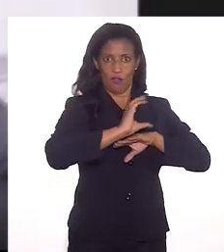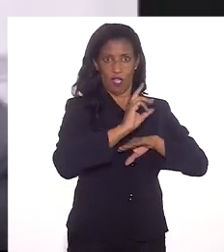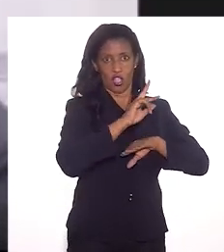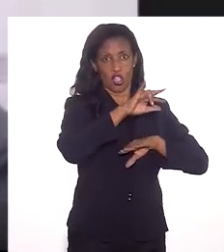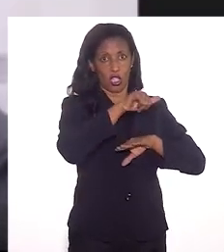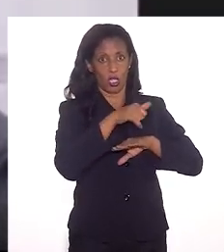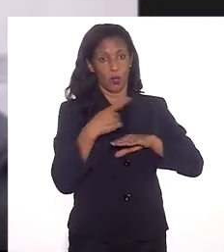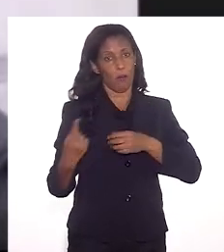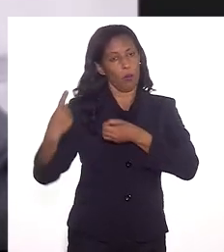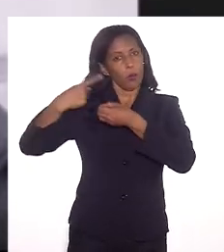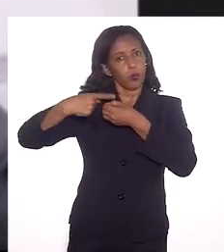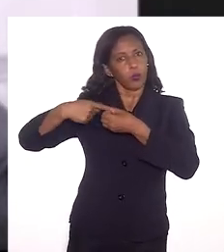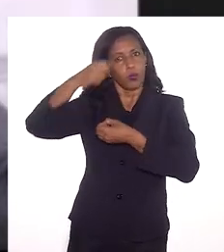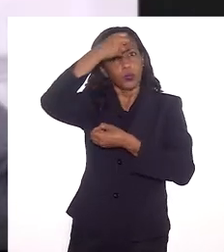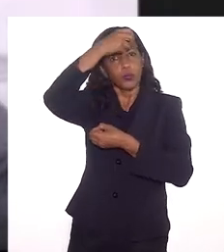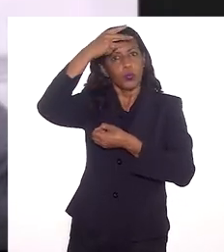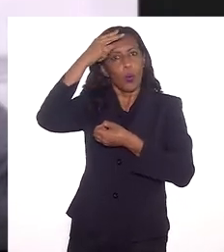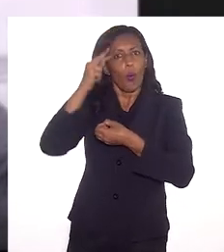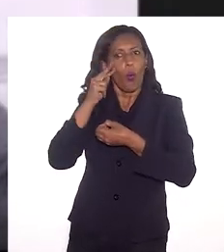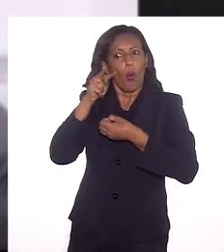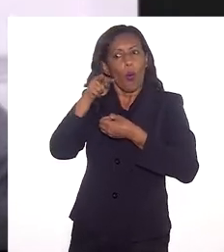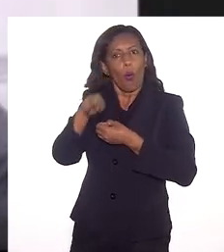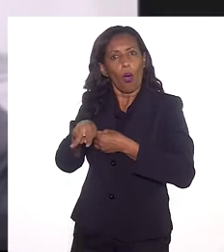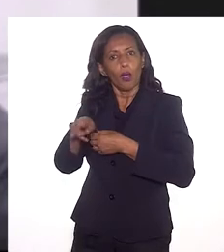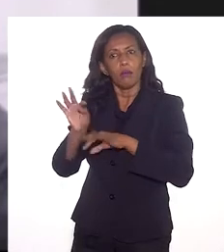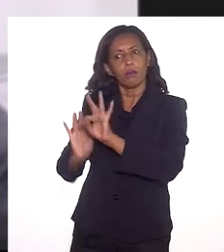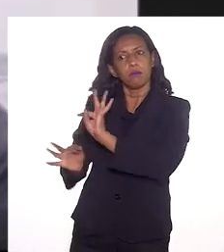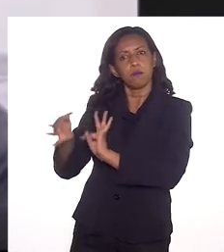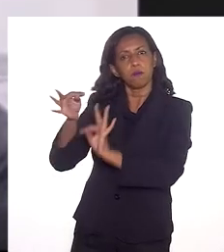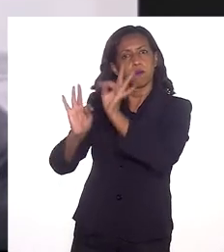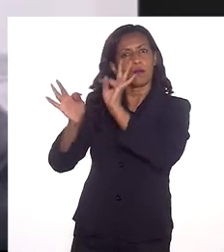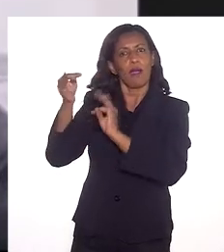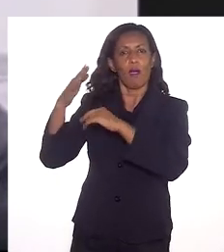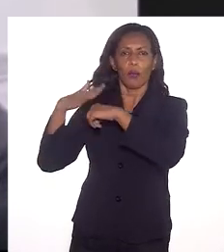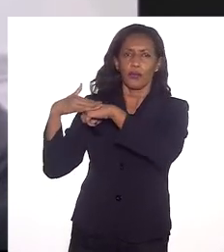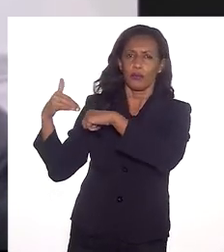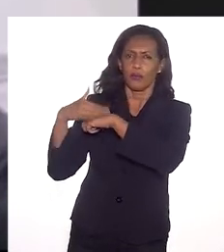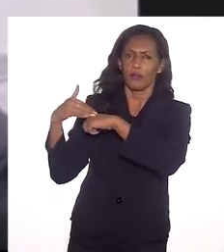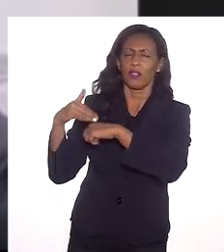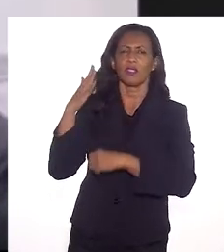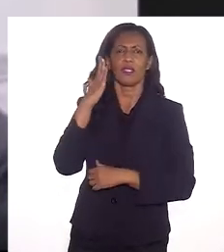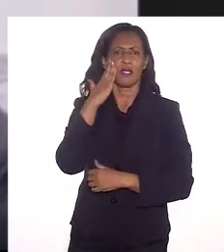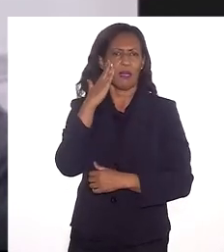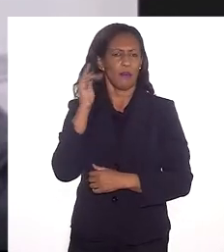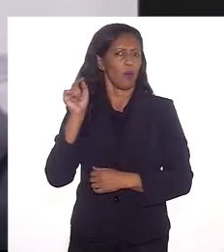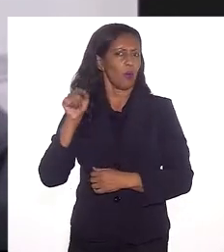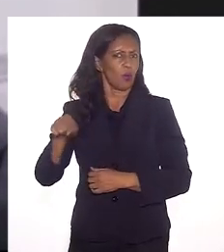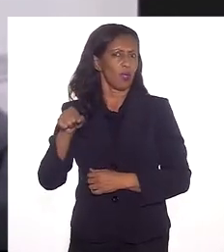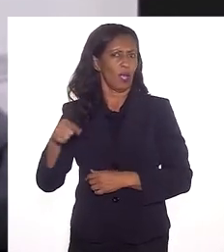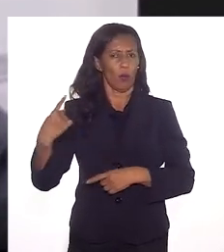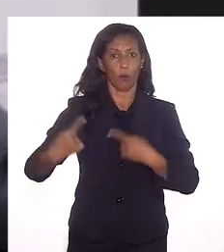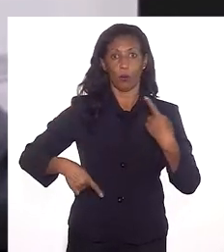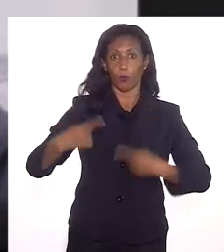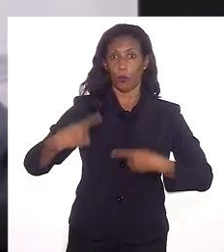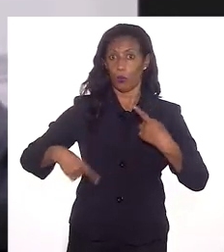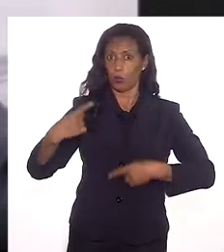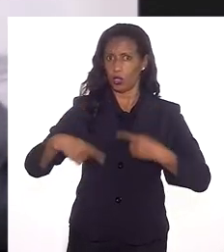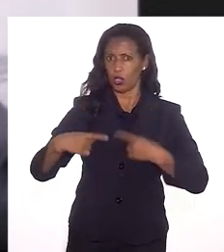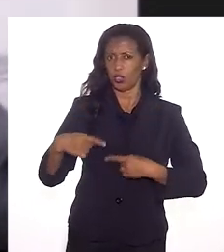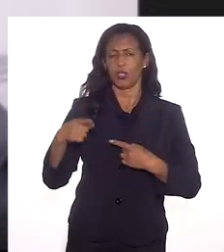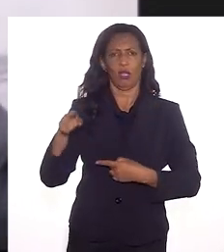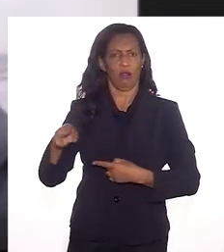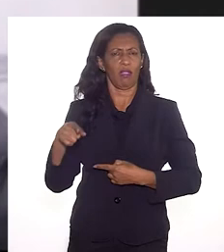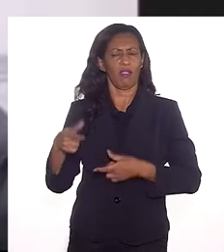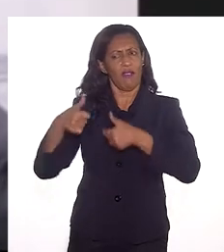investe rio mas o próprio município olha para essa parte tecnológico muito carinho O que é um é uma política